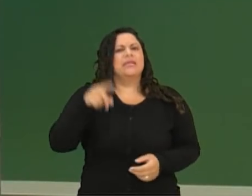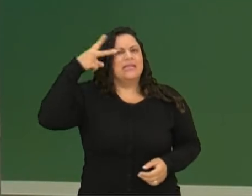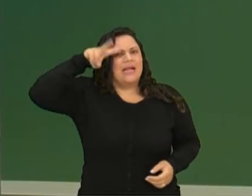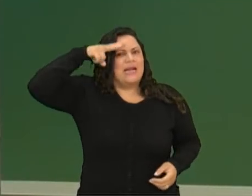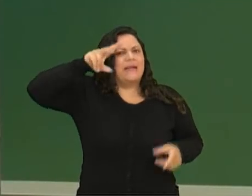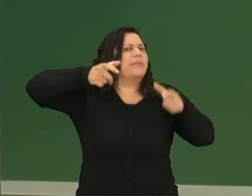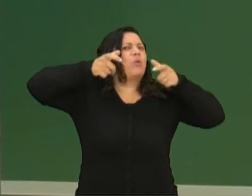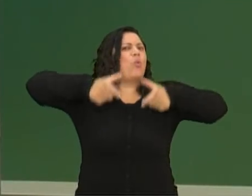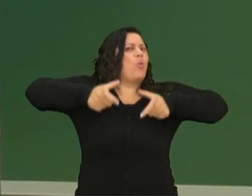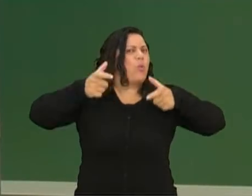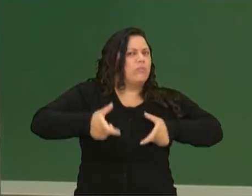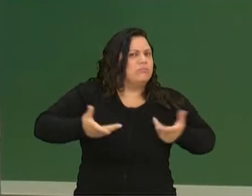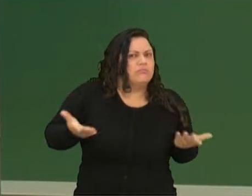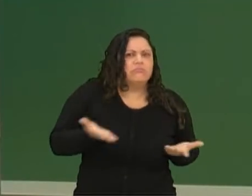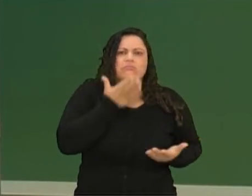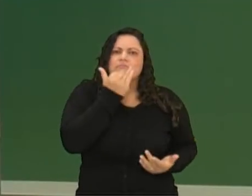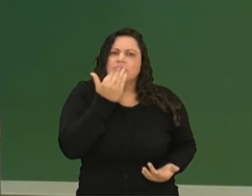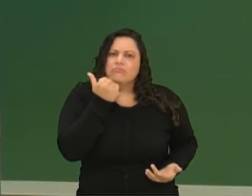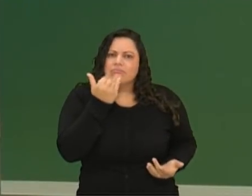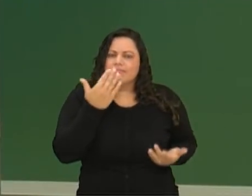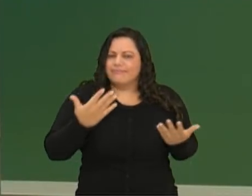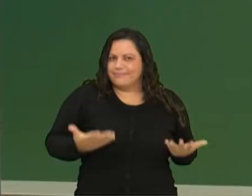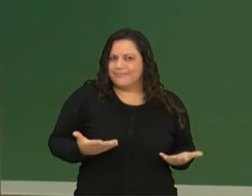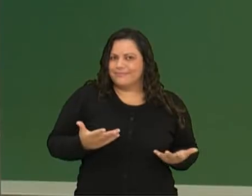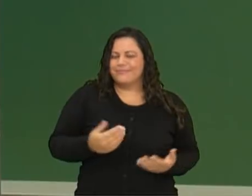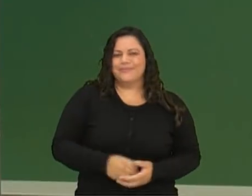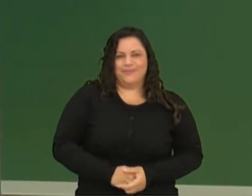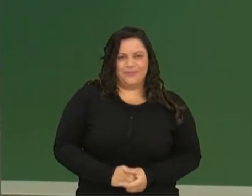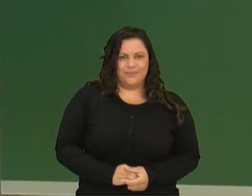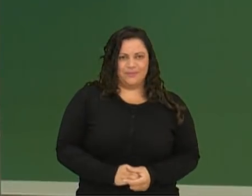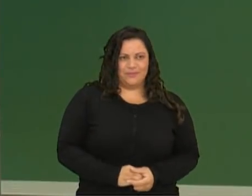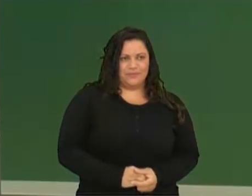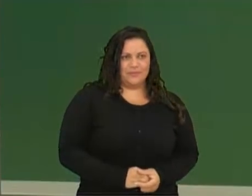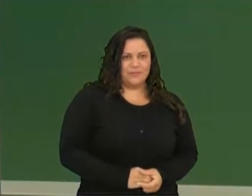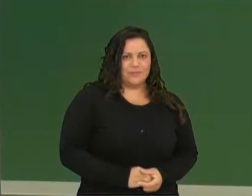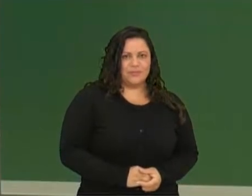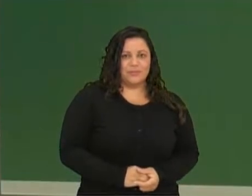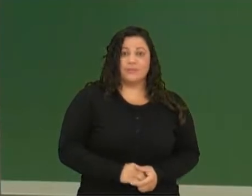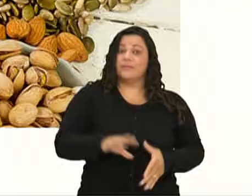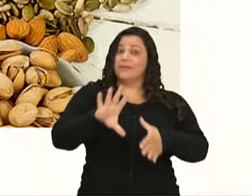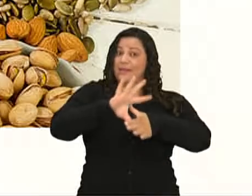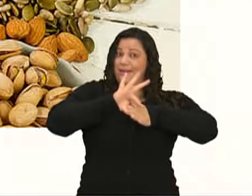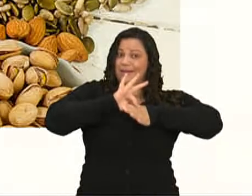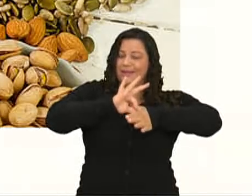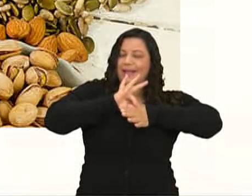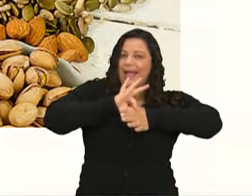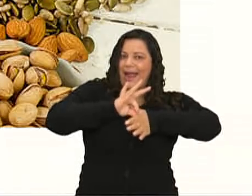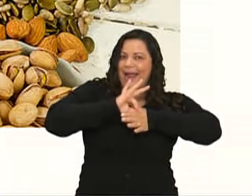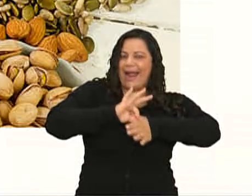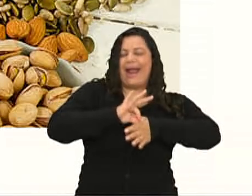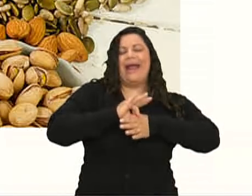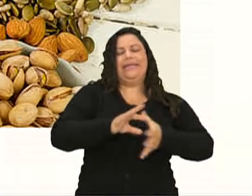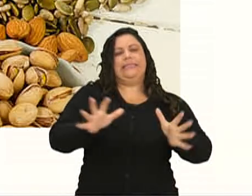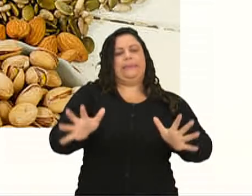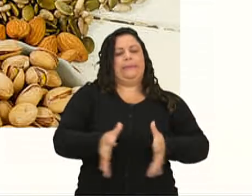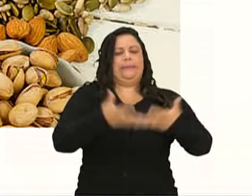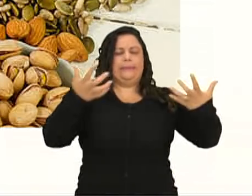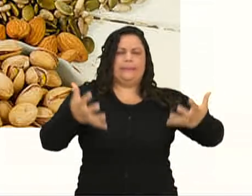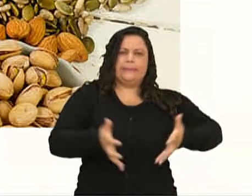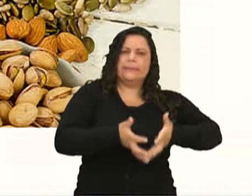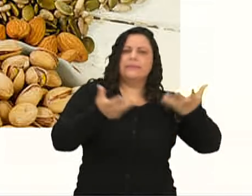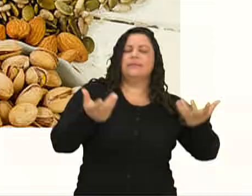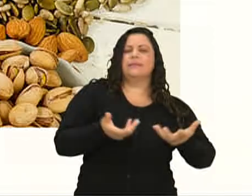encontra o ferro? Em quais alimentos? Vamos dar uma olhada? Carnes vermelhas, vegetais verdes